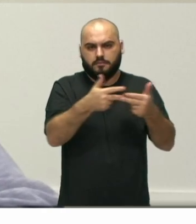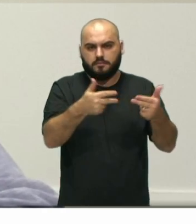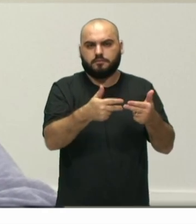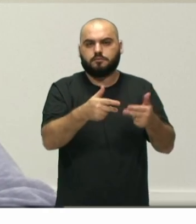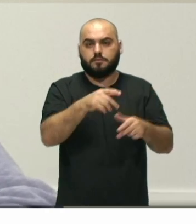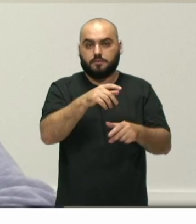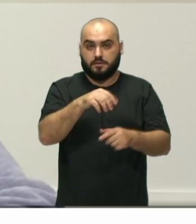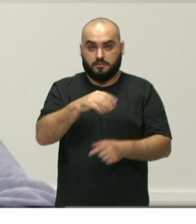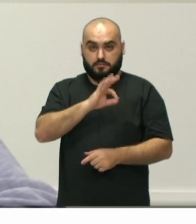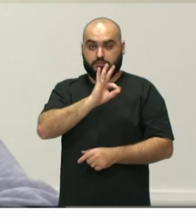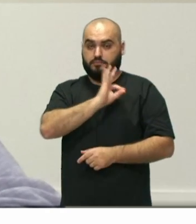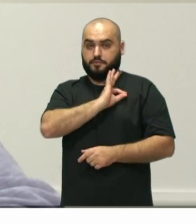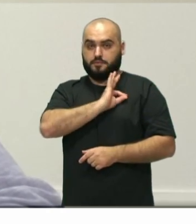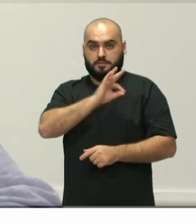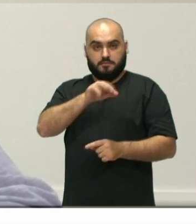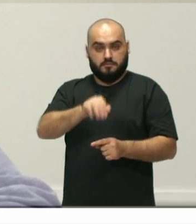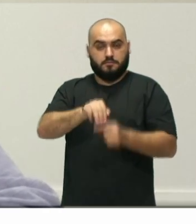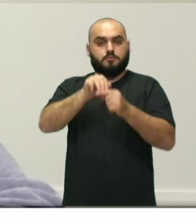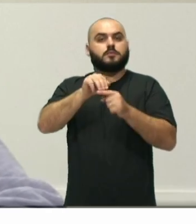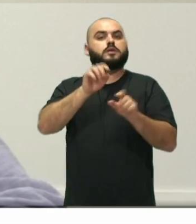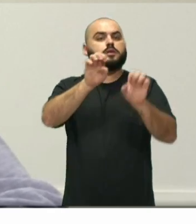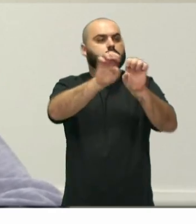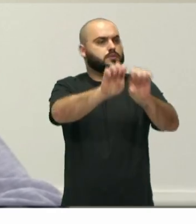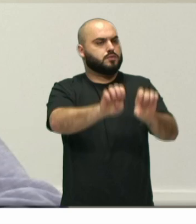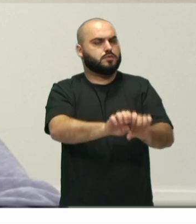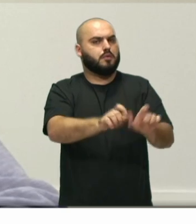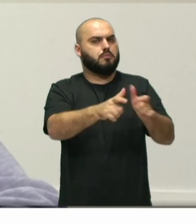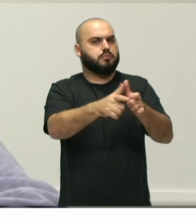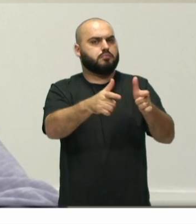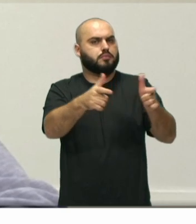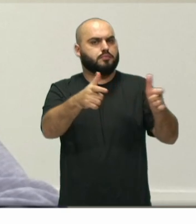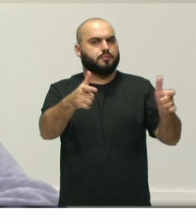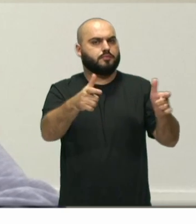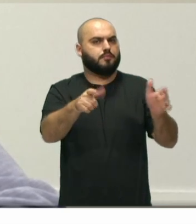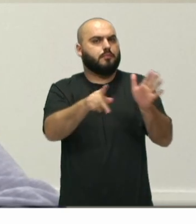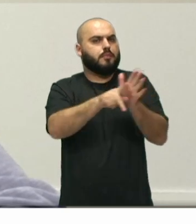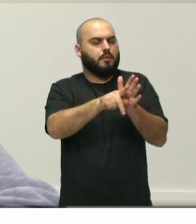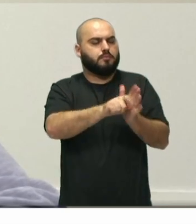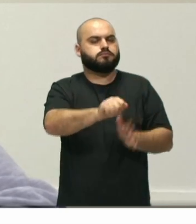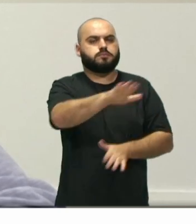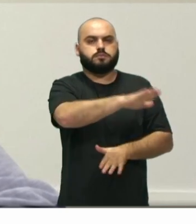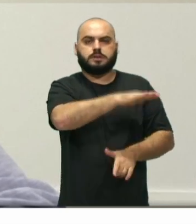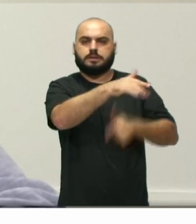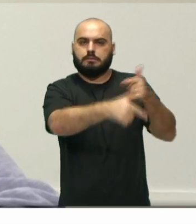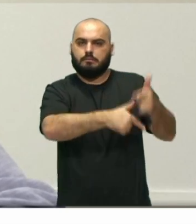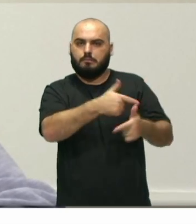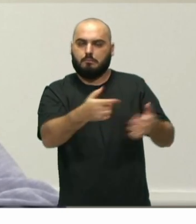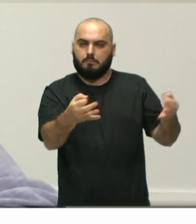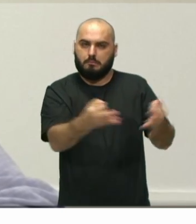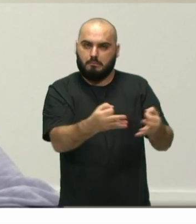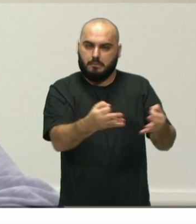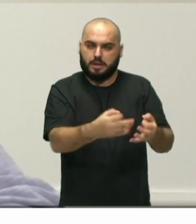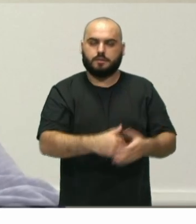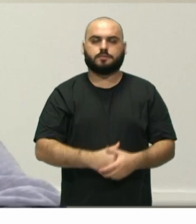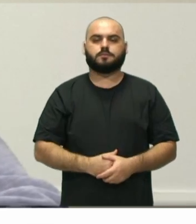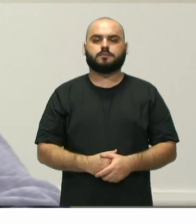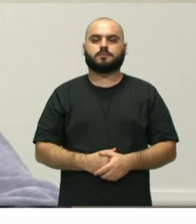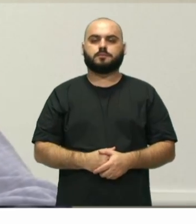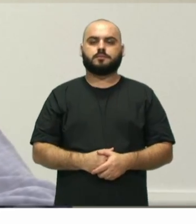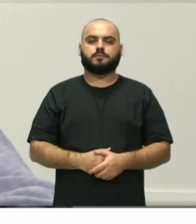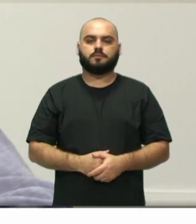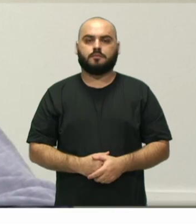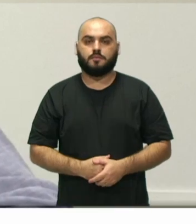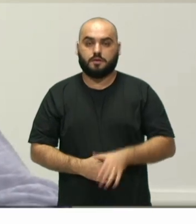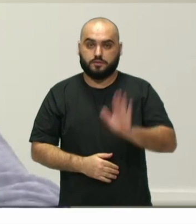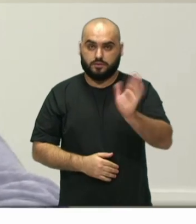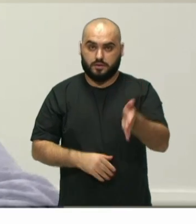Guarda Municipal acaba dando uma estrutura maior ao INES, que é o Instituto, que cuida dessa questão animal. Então, a